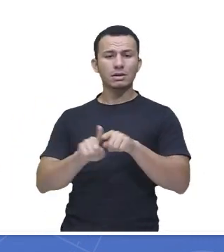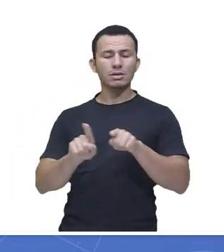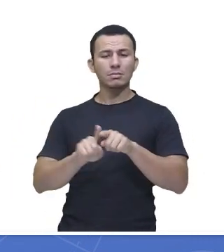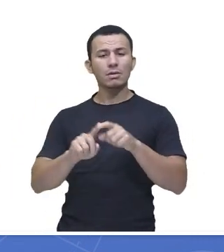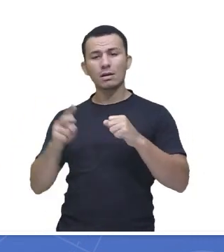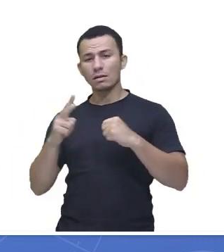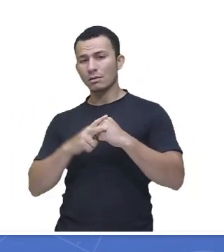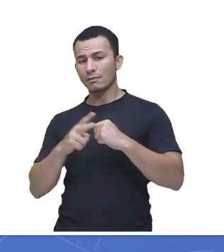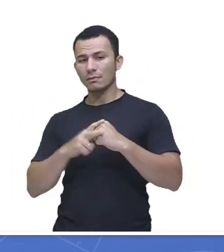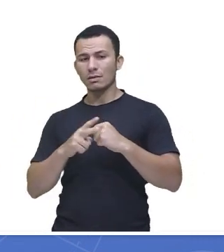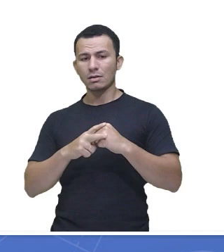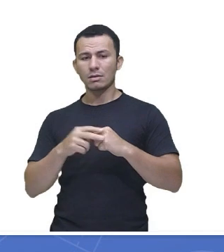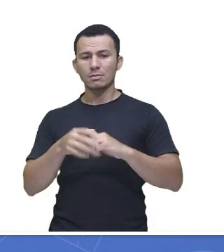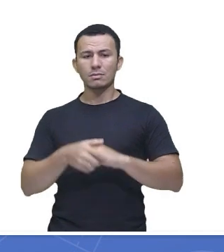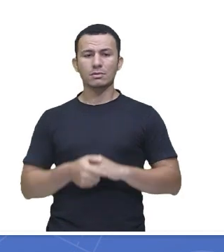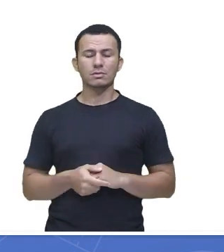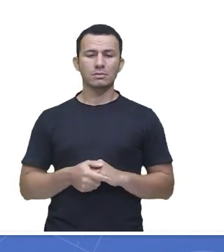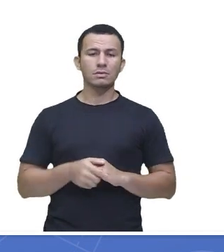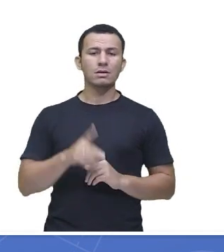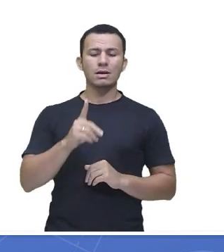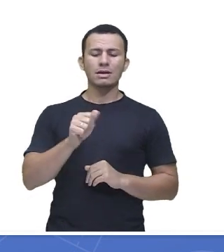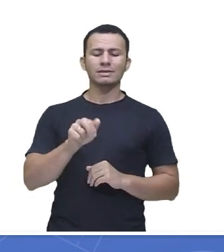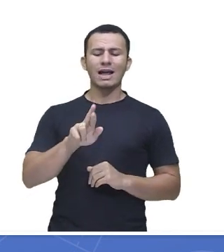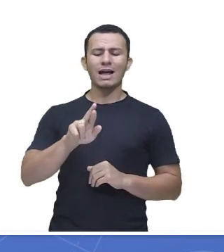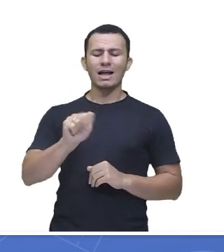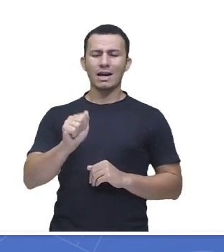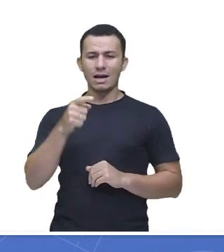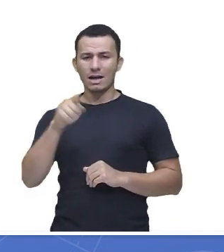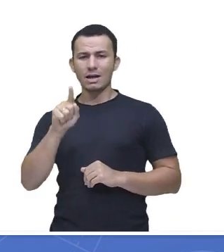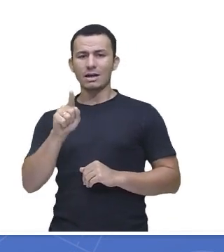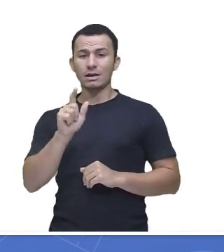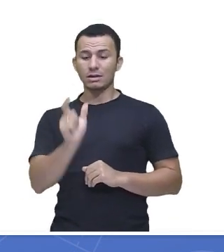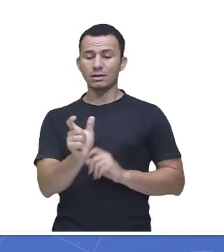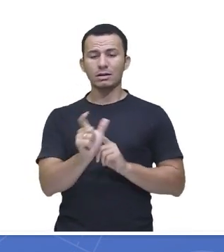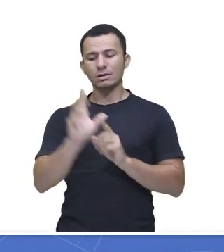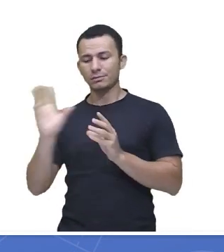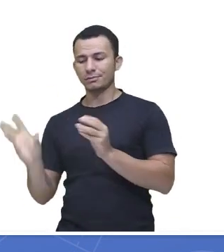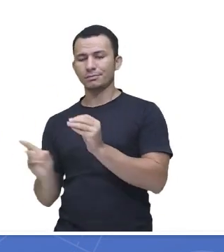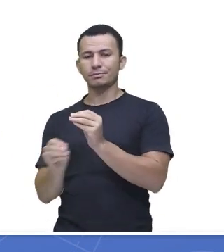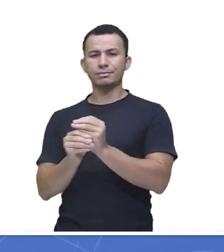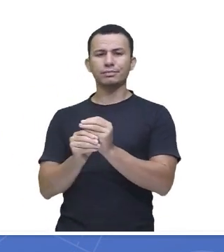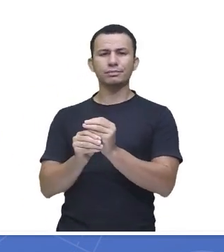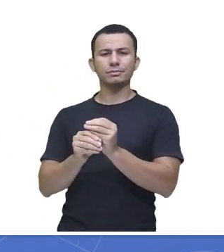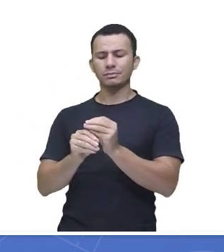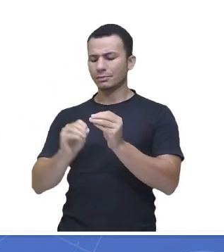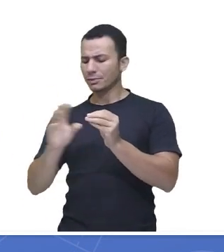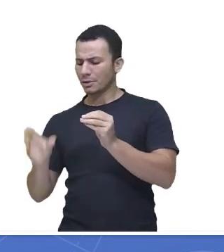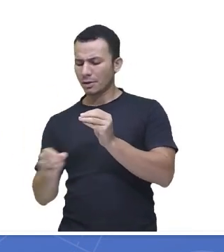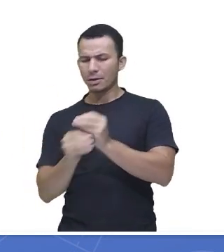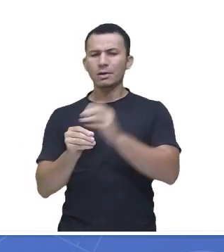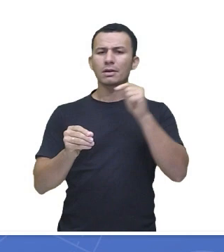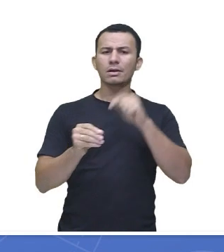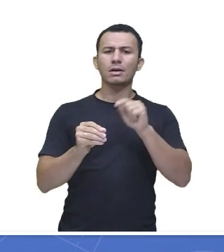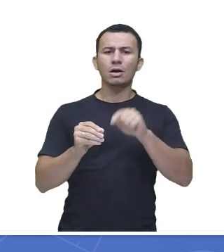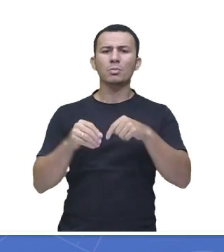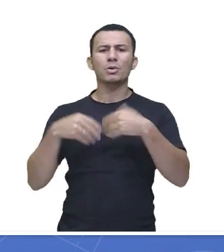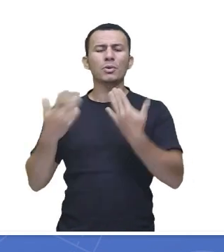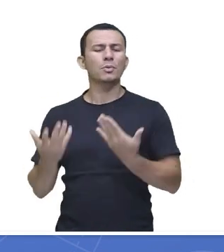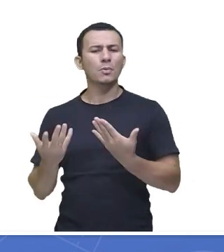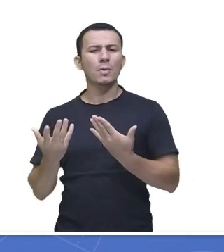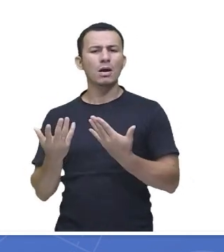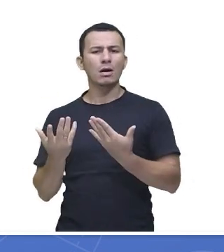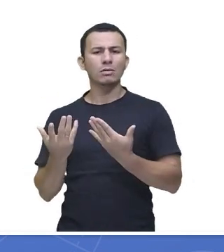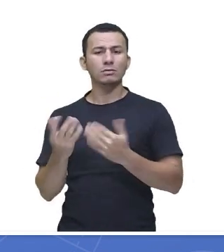né? Dará. Este complemento. E aí, este complemento vai contar aí com a presença